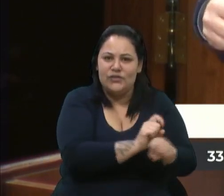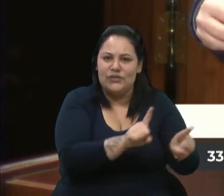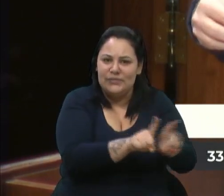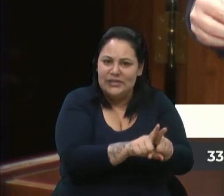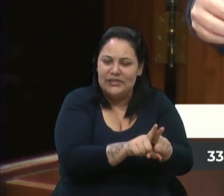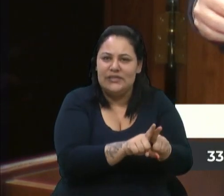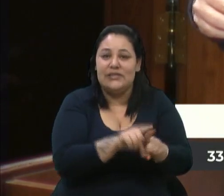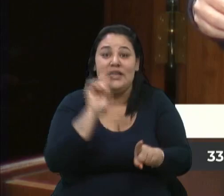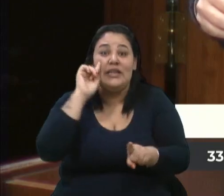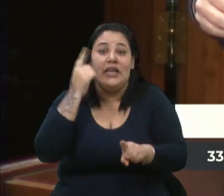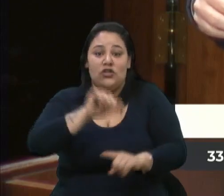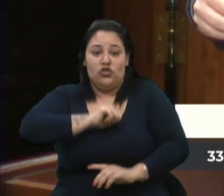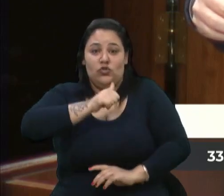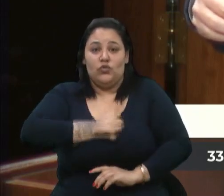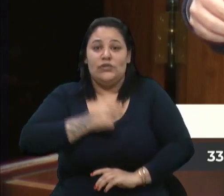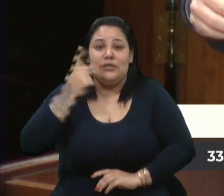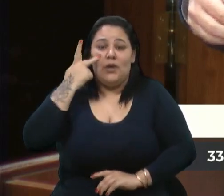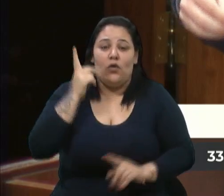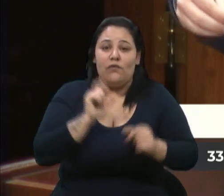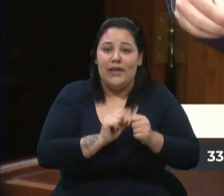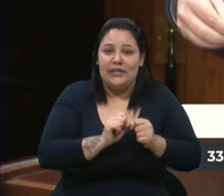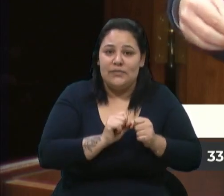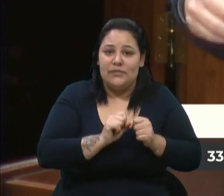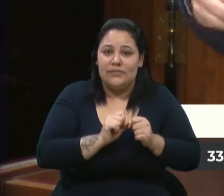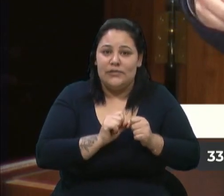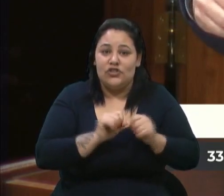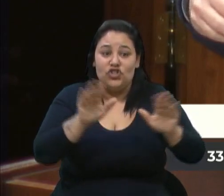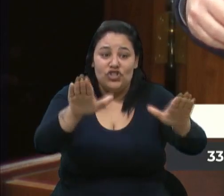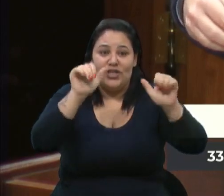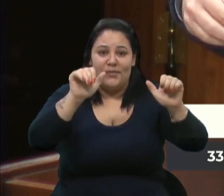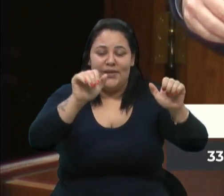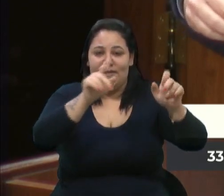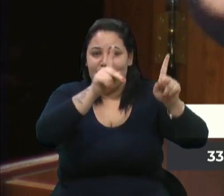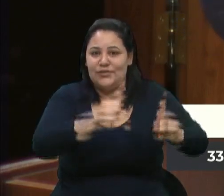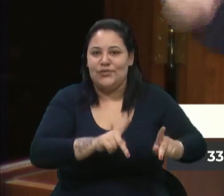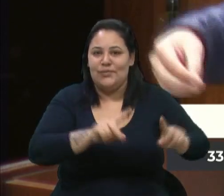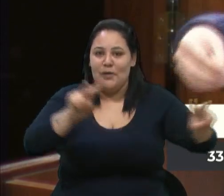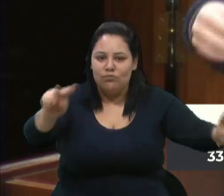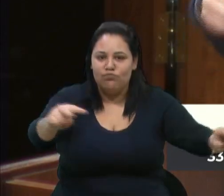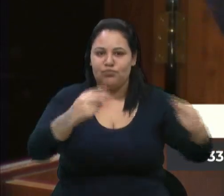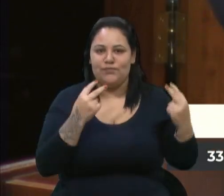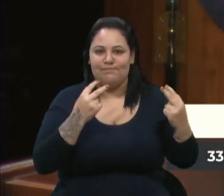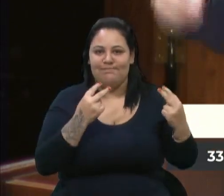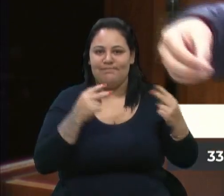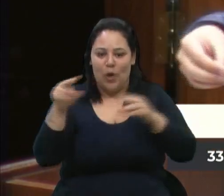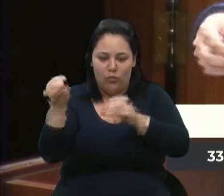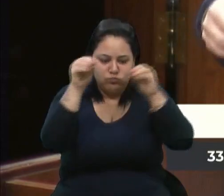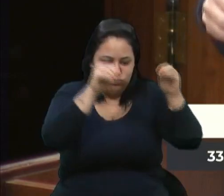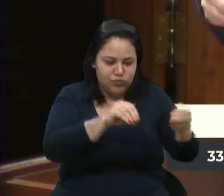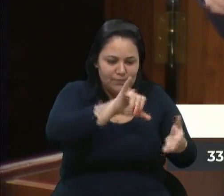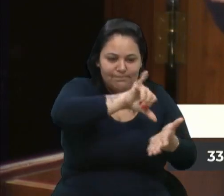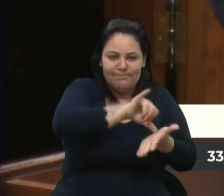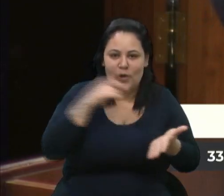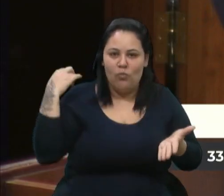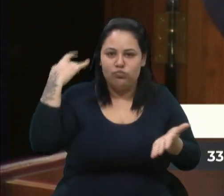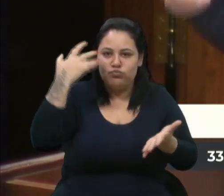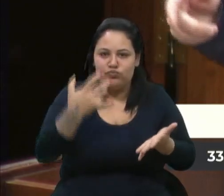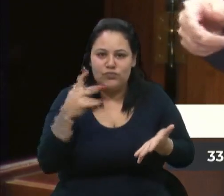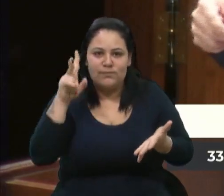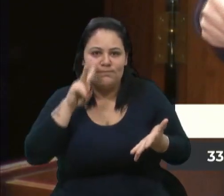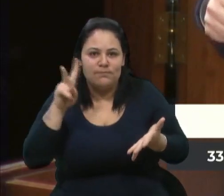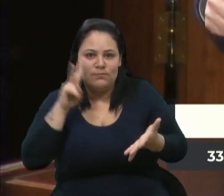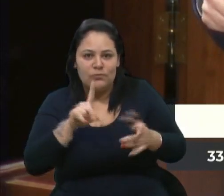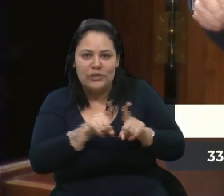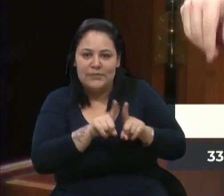ideias e iniciativas que São Paulo tem feito para atrair as pessoas para as regiões ou para o centro histórico, Jornada